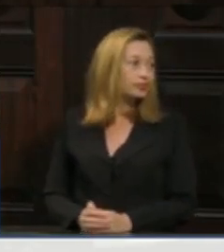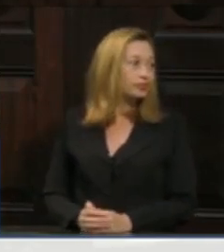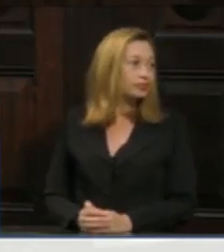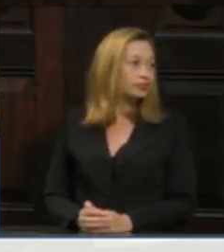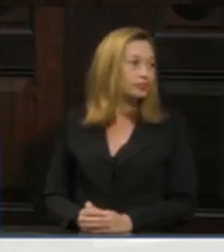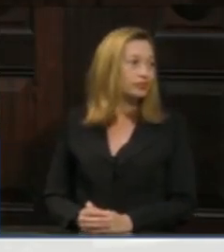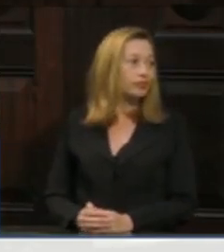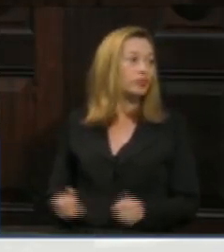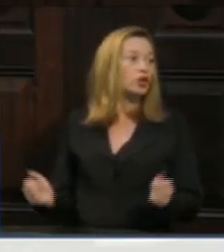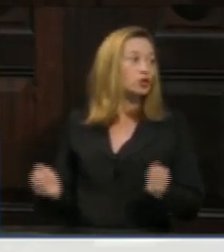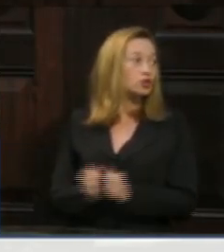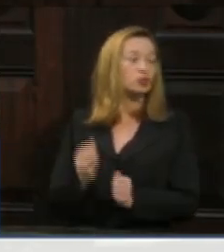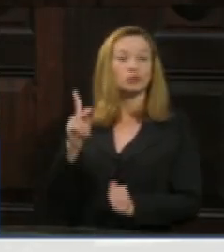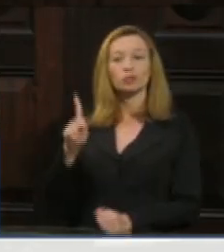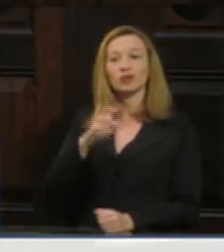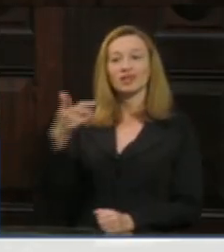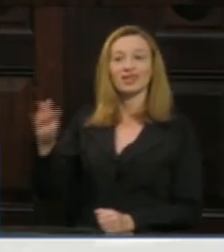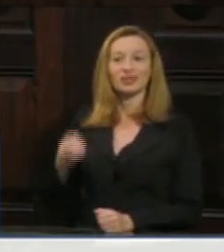Porque